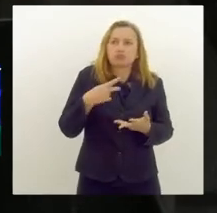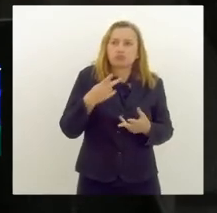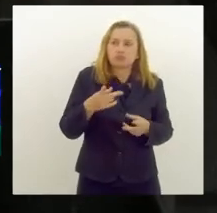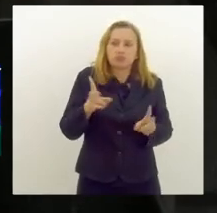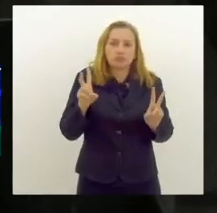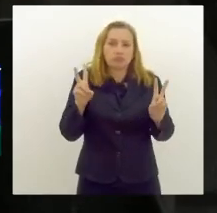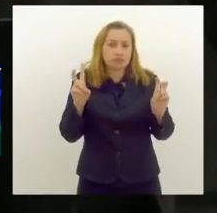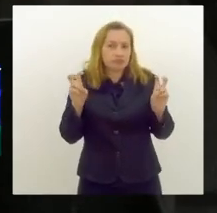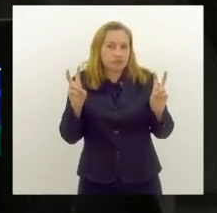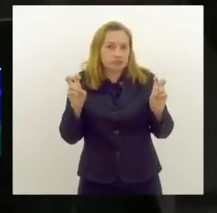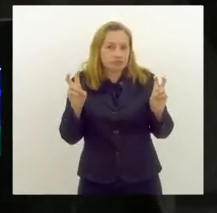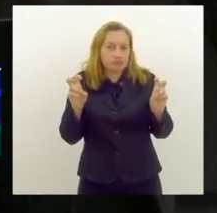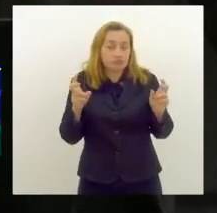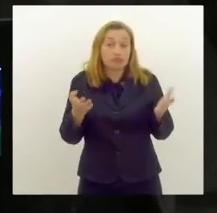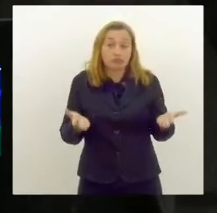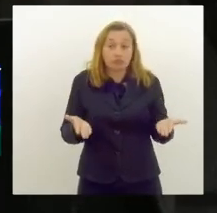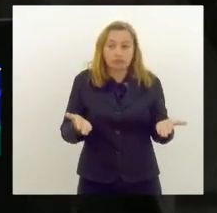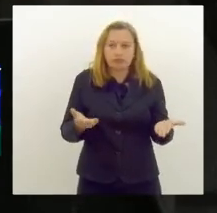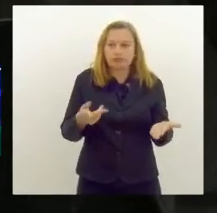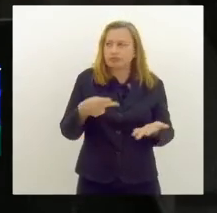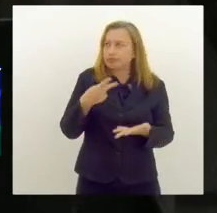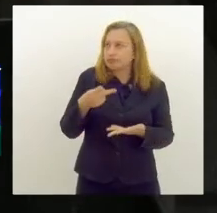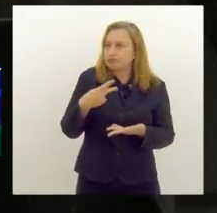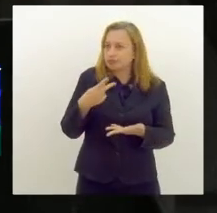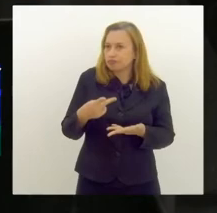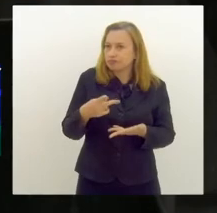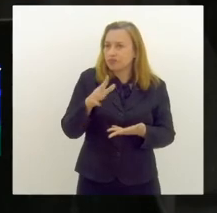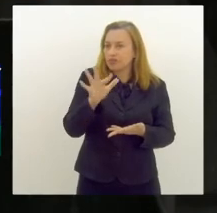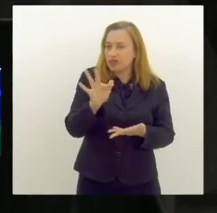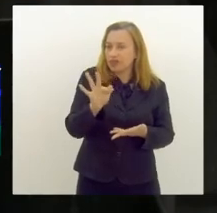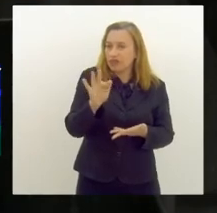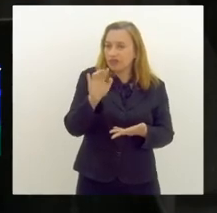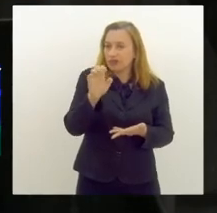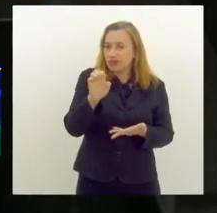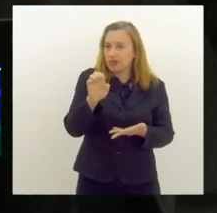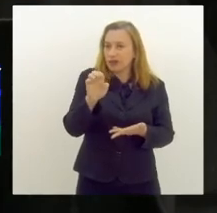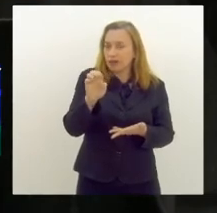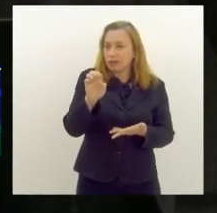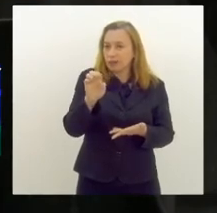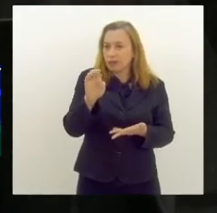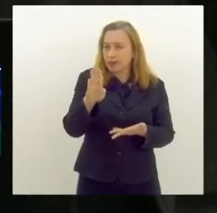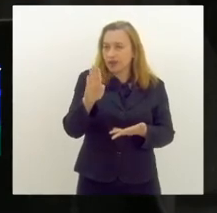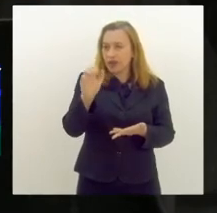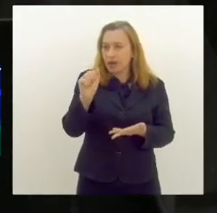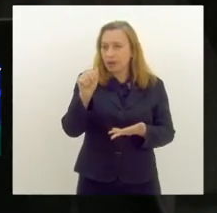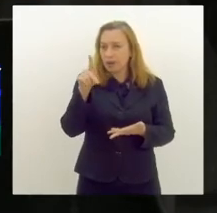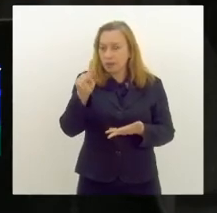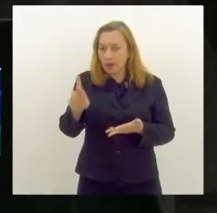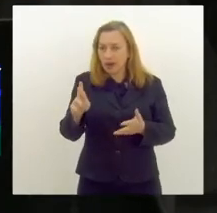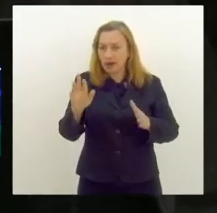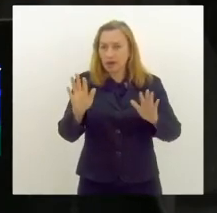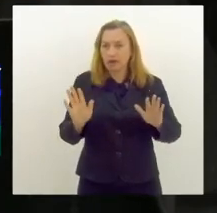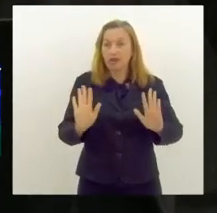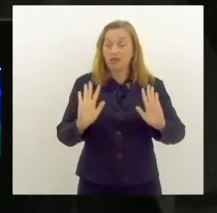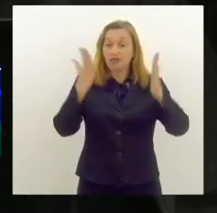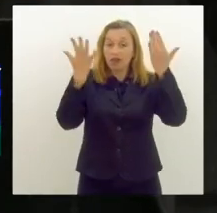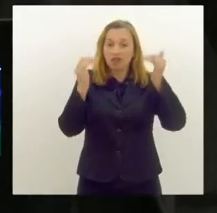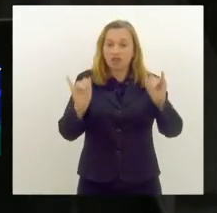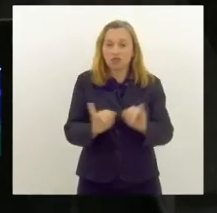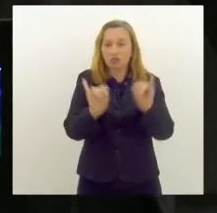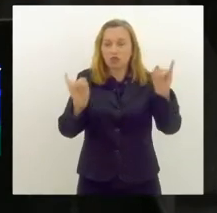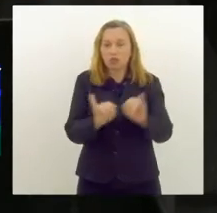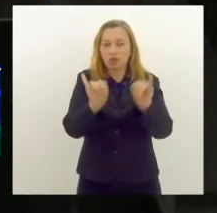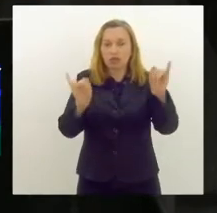elenco do que eu chamo de FEBEAPA, o festival de besteira que